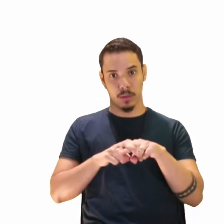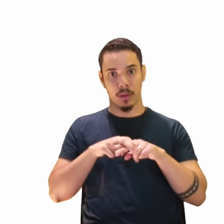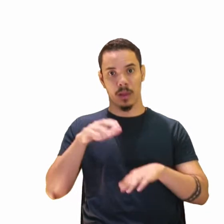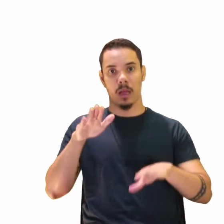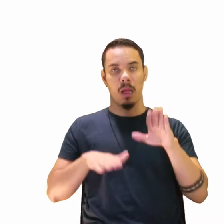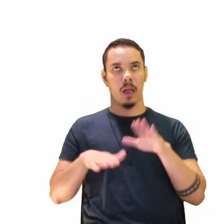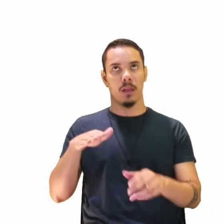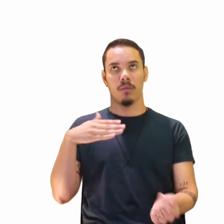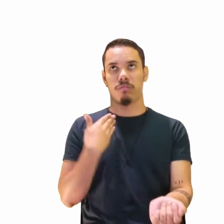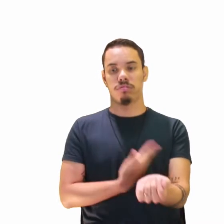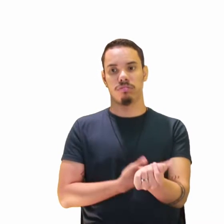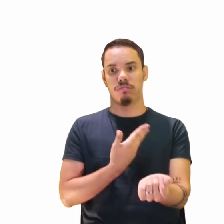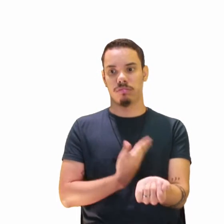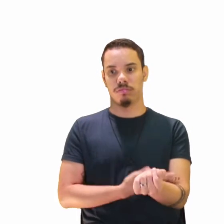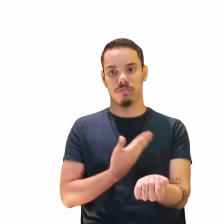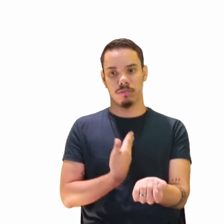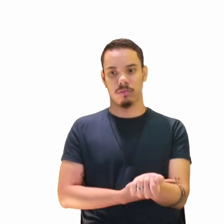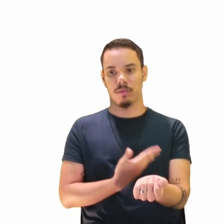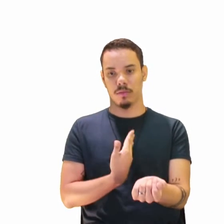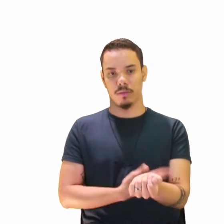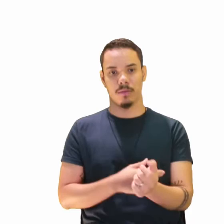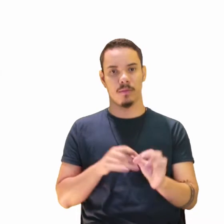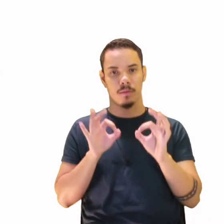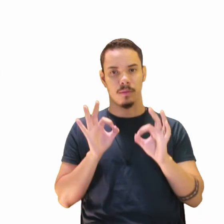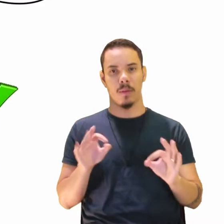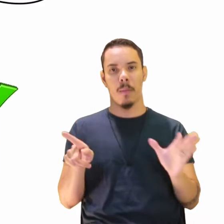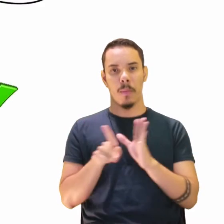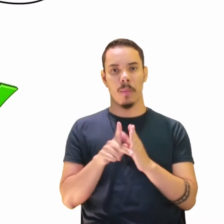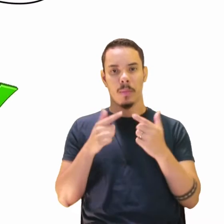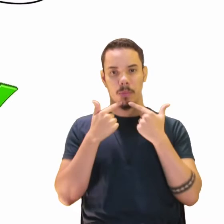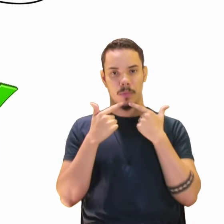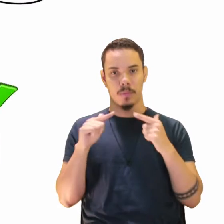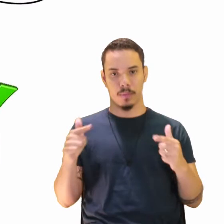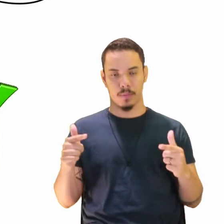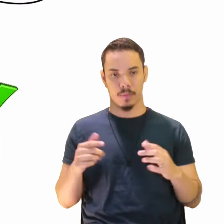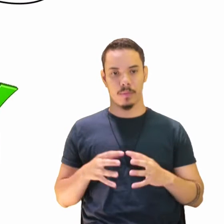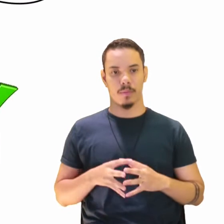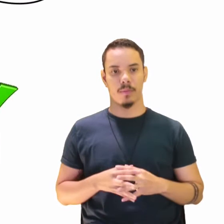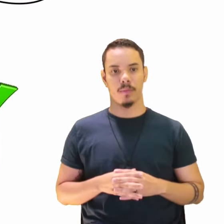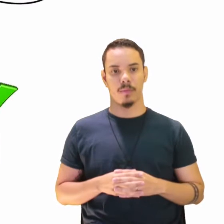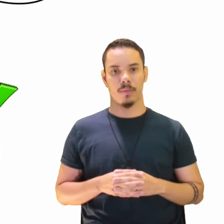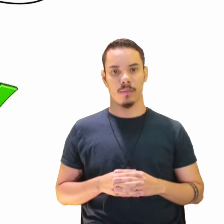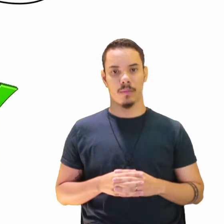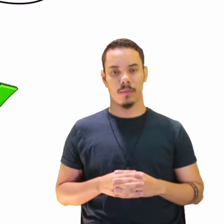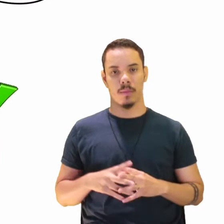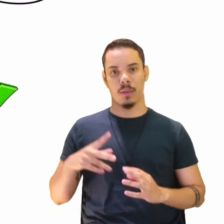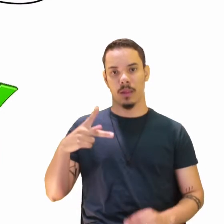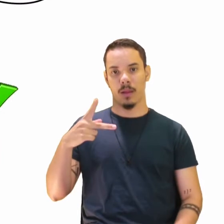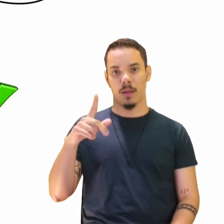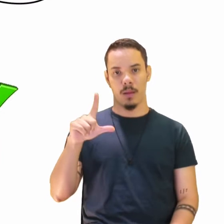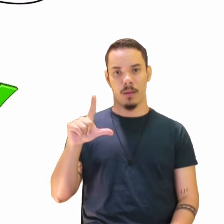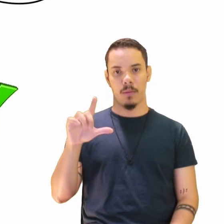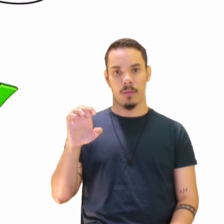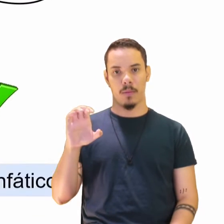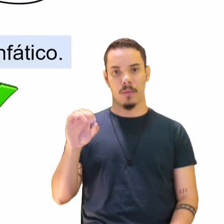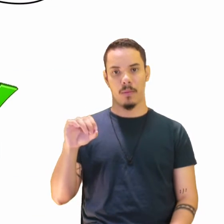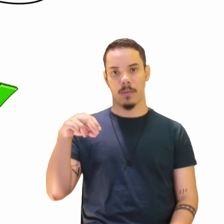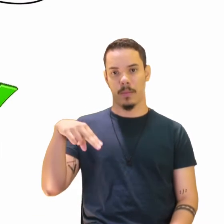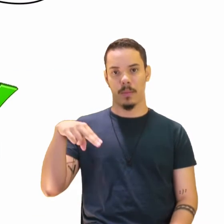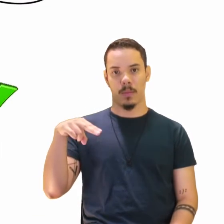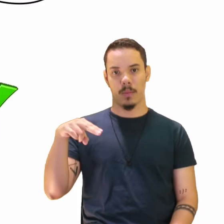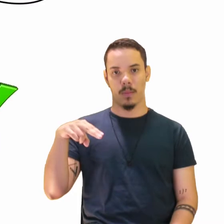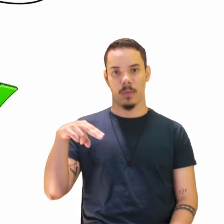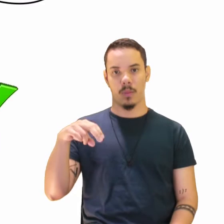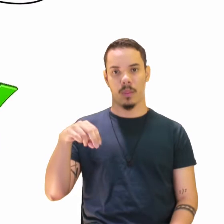um vício. É o vício da linguagem. O pleonasmo, né? O que nós temos